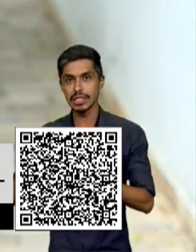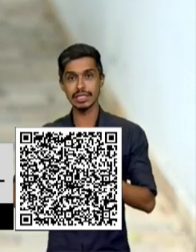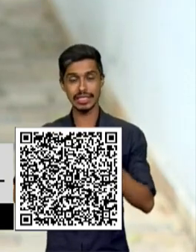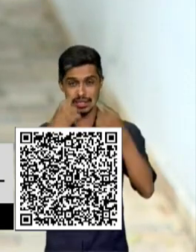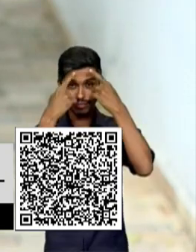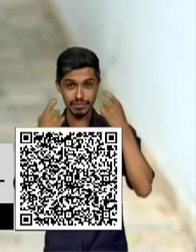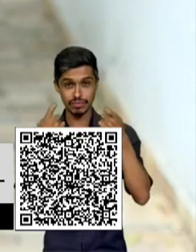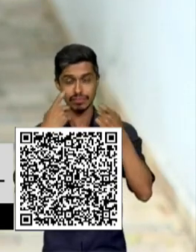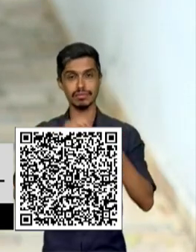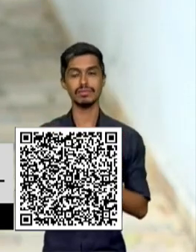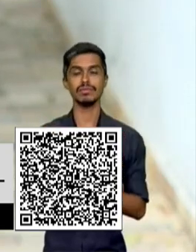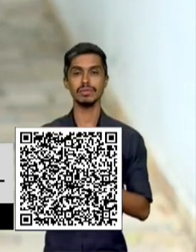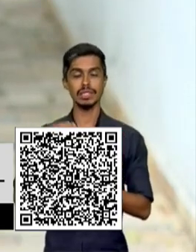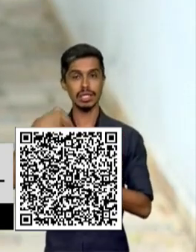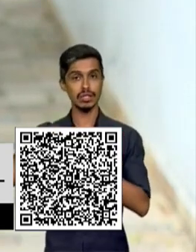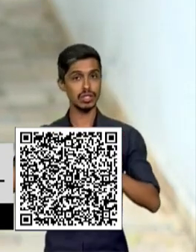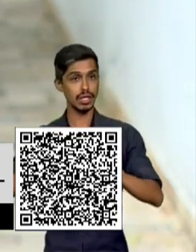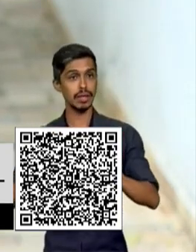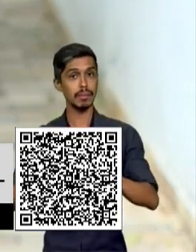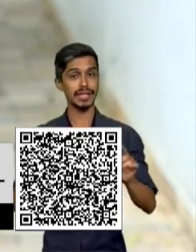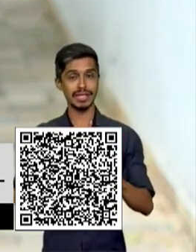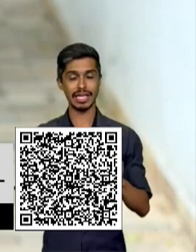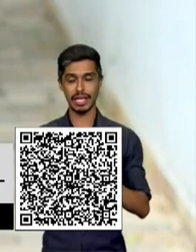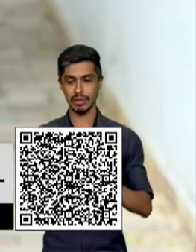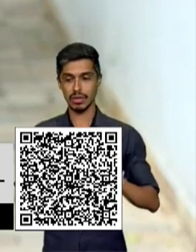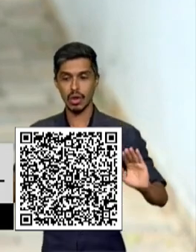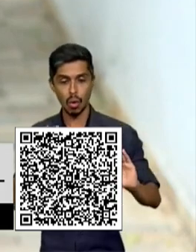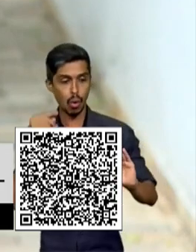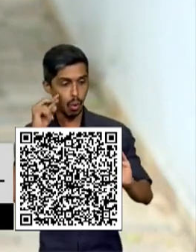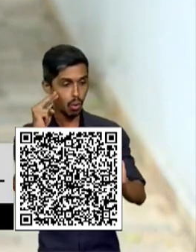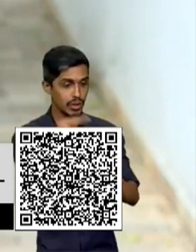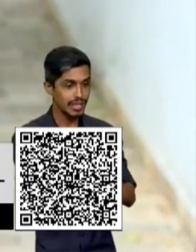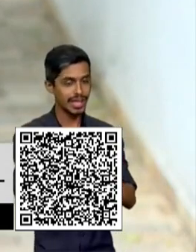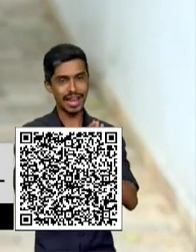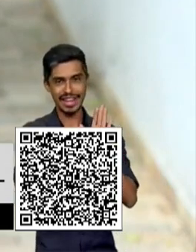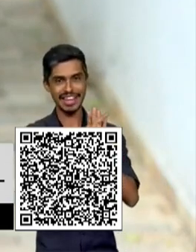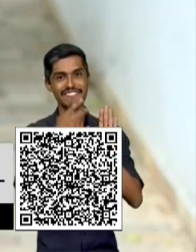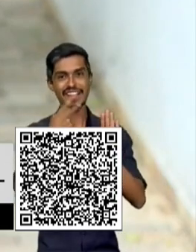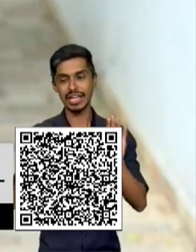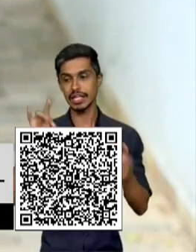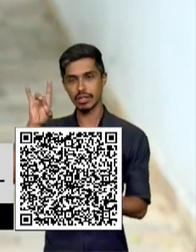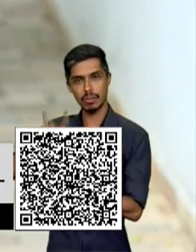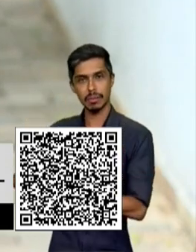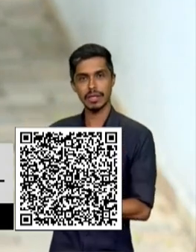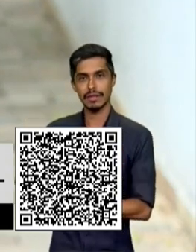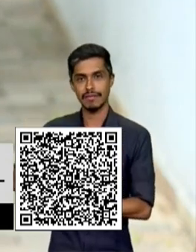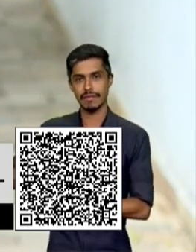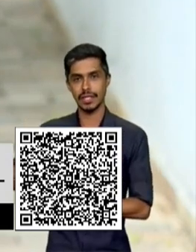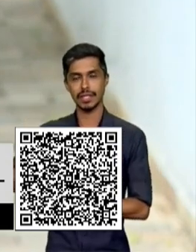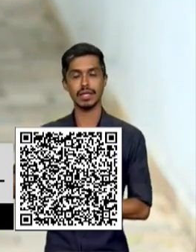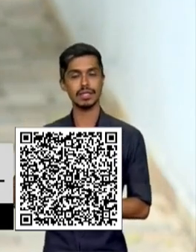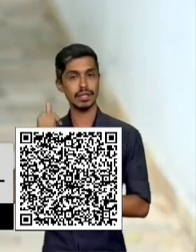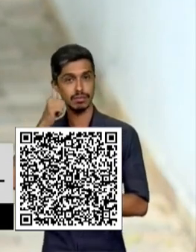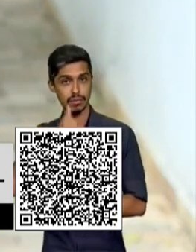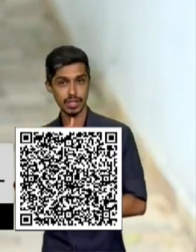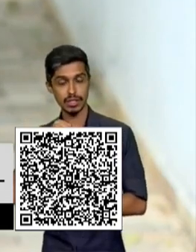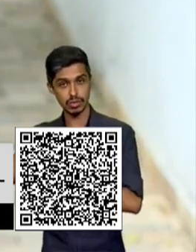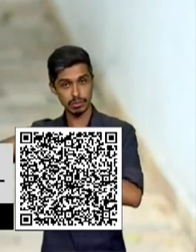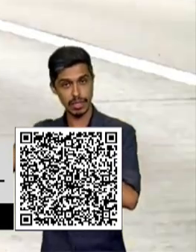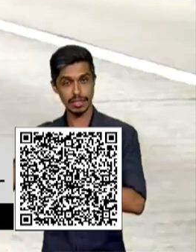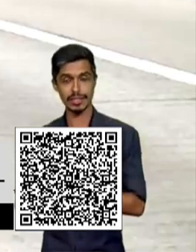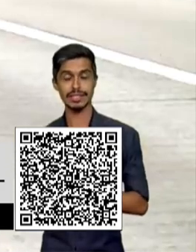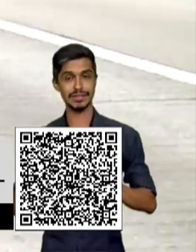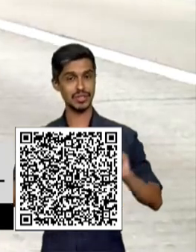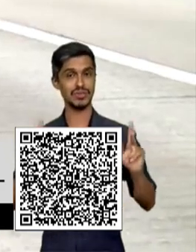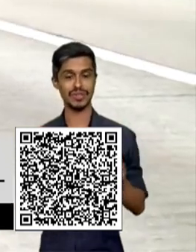doméstica. Mas ainda existe uma distância entre o que está previsto na lei e o que acontece na prática, na vida das mulheres no